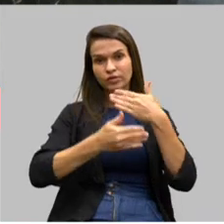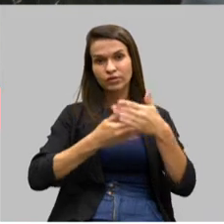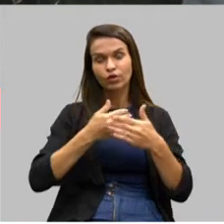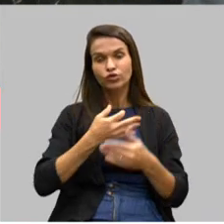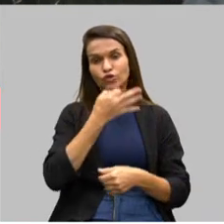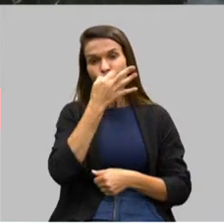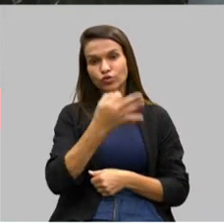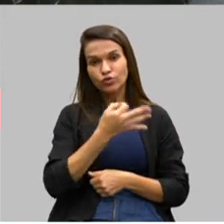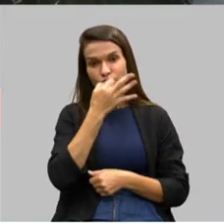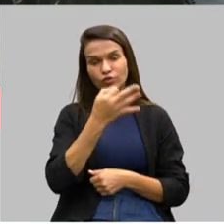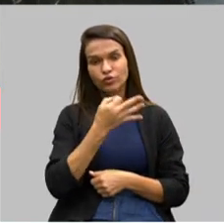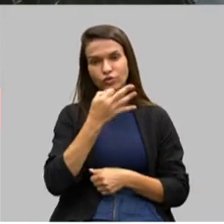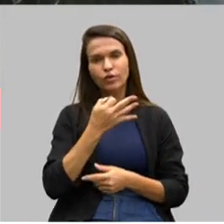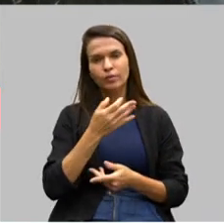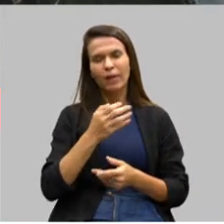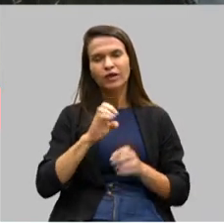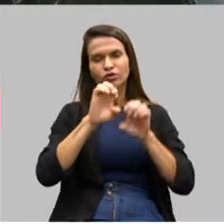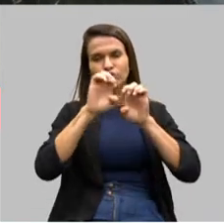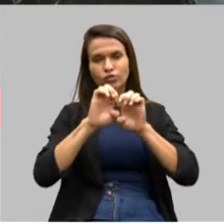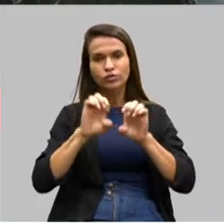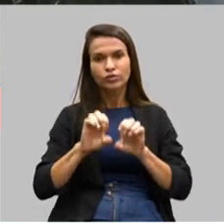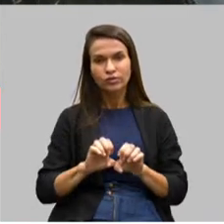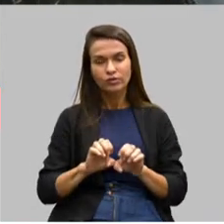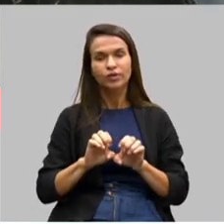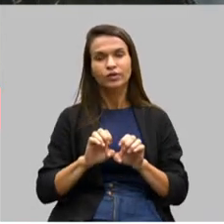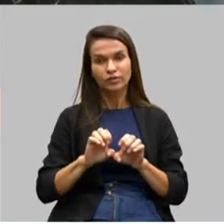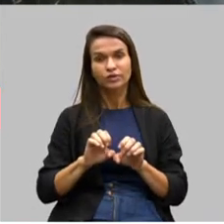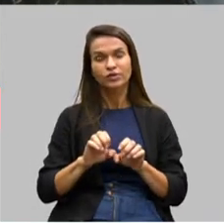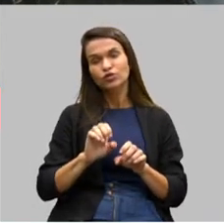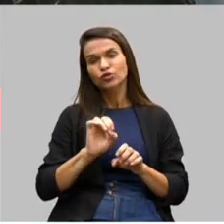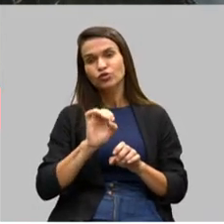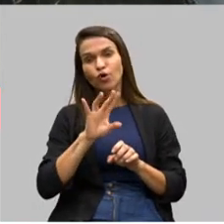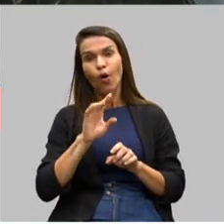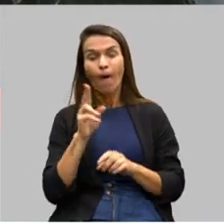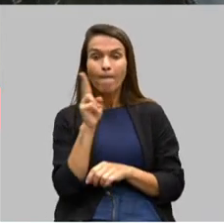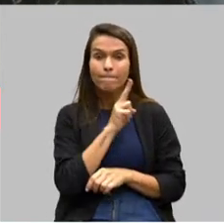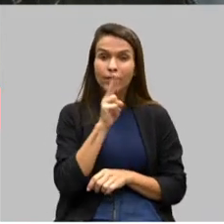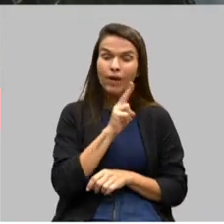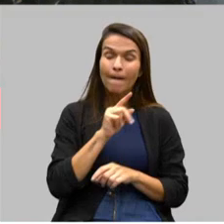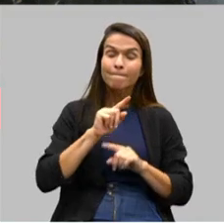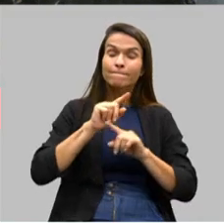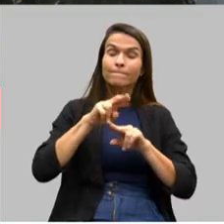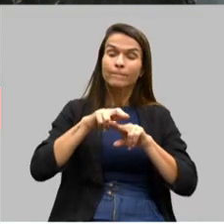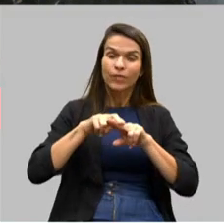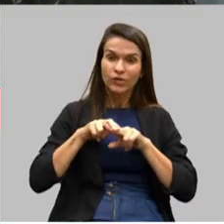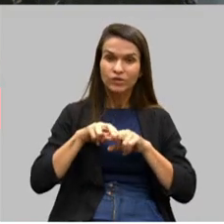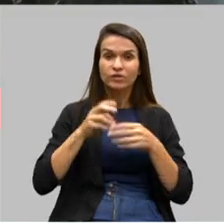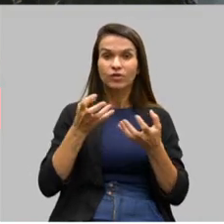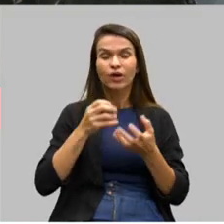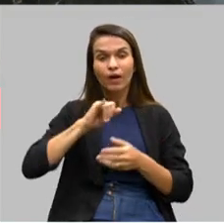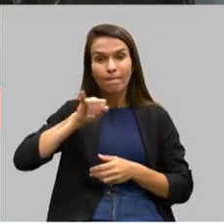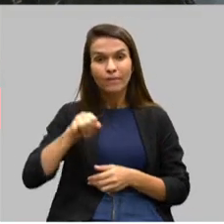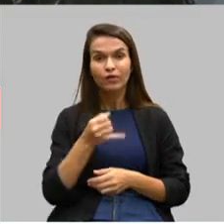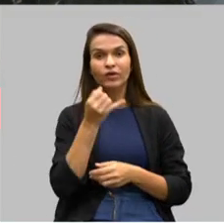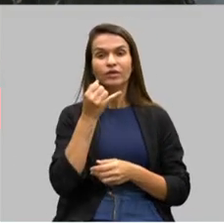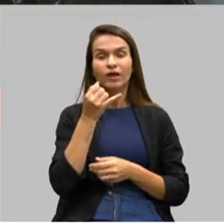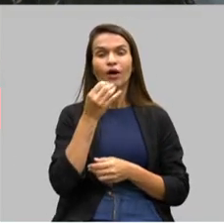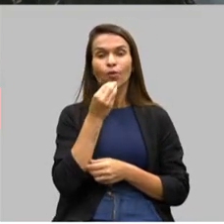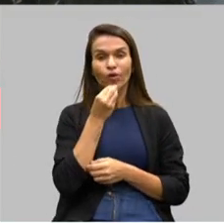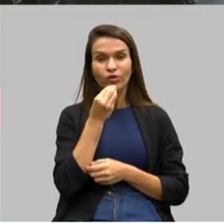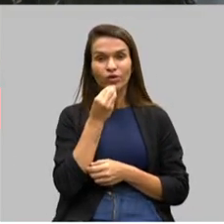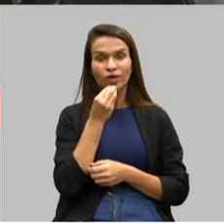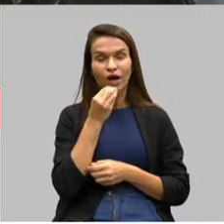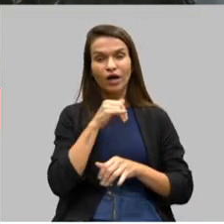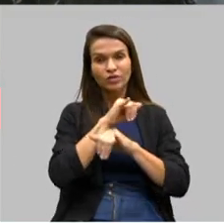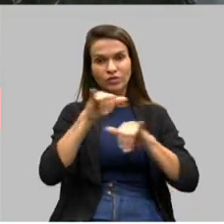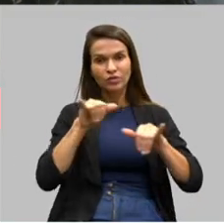sugestões mais estruturantes e perenes, e não apenas emergenciais. Por isso, quero aqui aproveitar a oportunidade e anunciar que